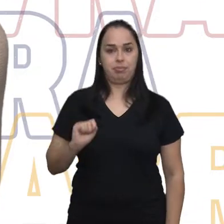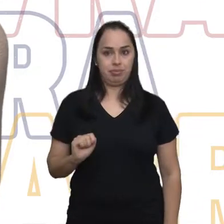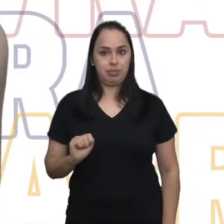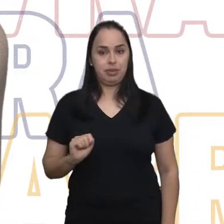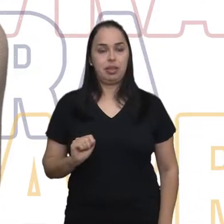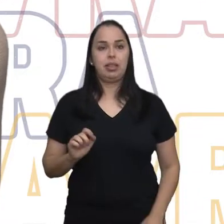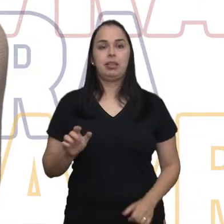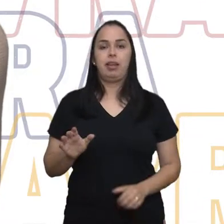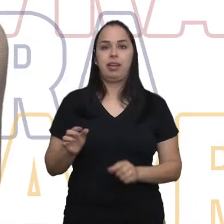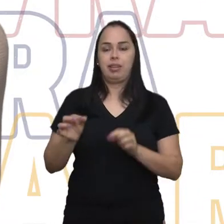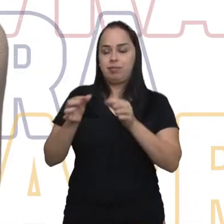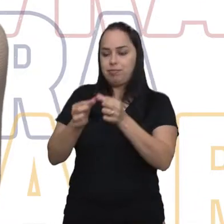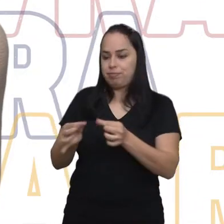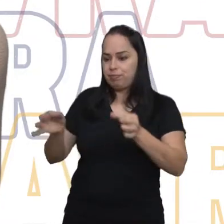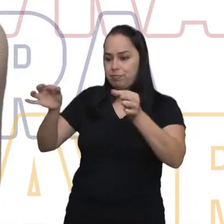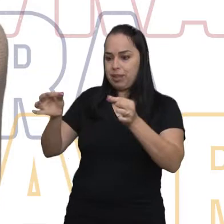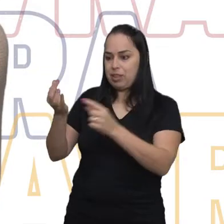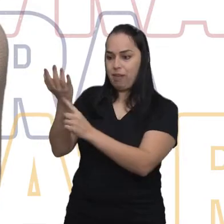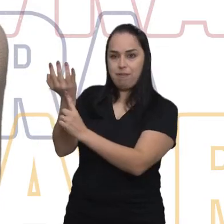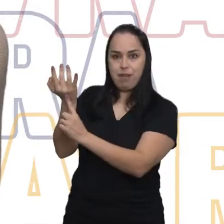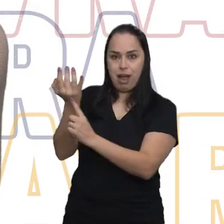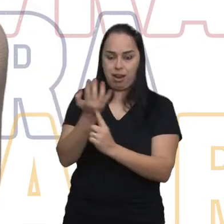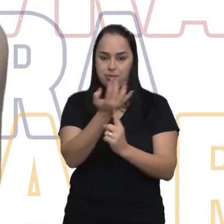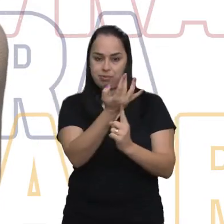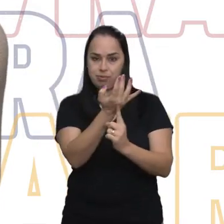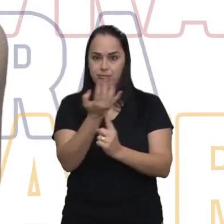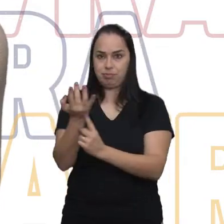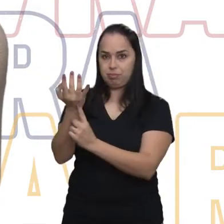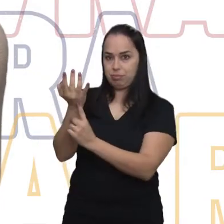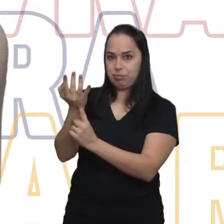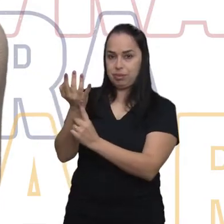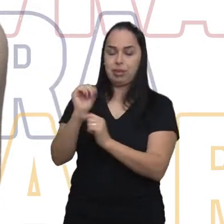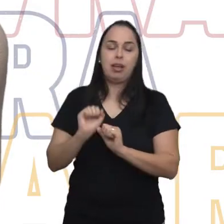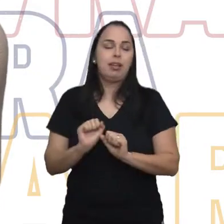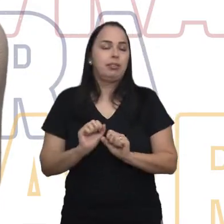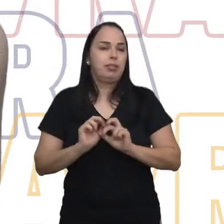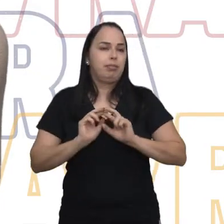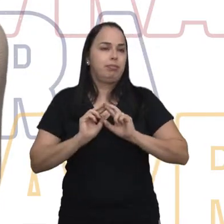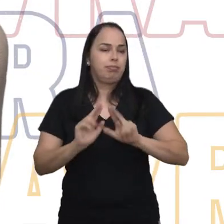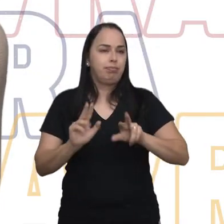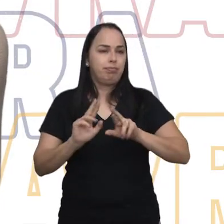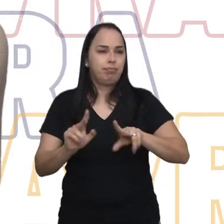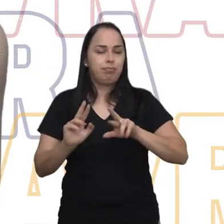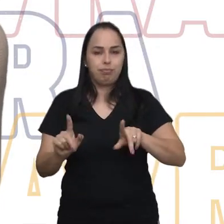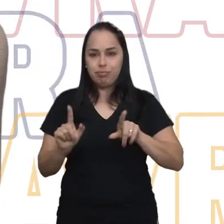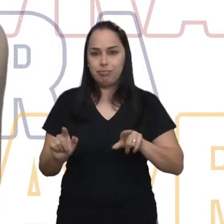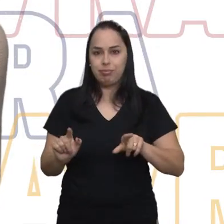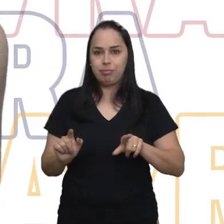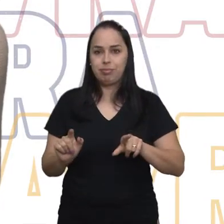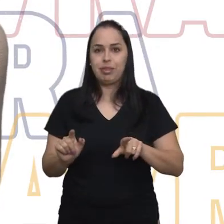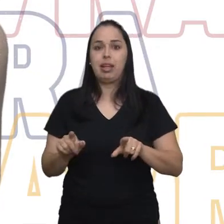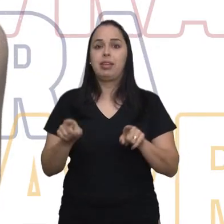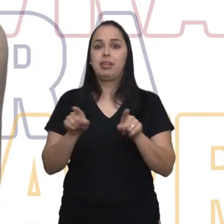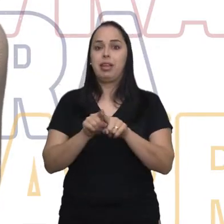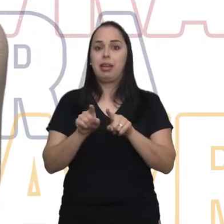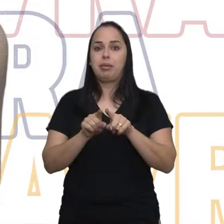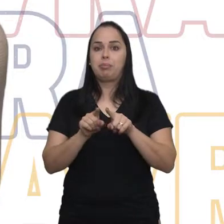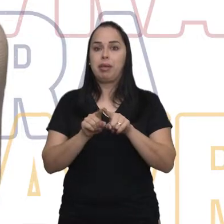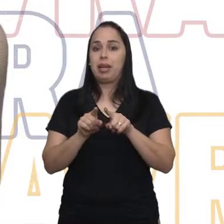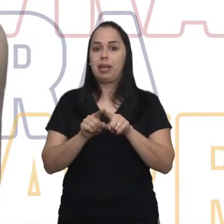Ali nós temos castiçais, nós temos tocheiros, né? Nós temos as